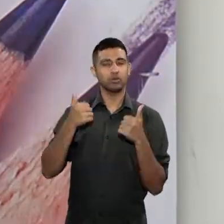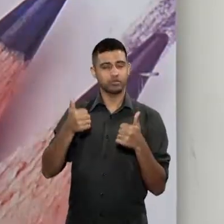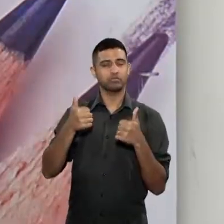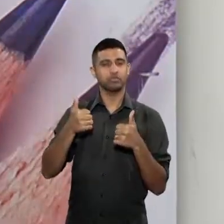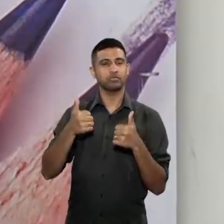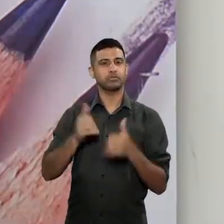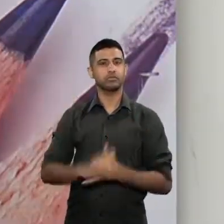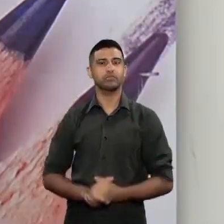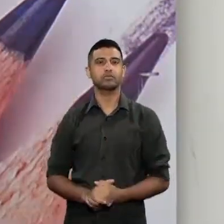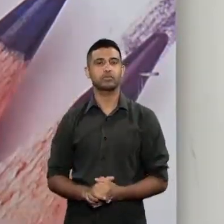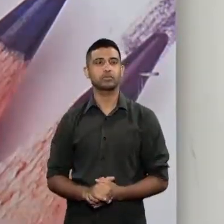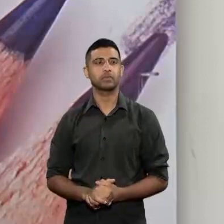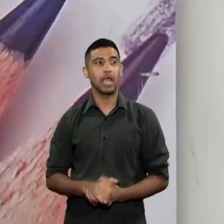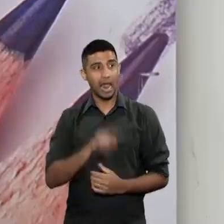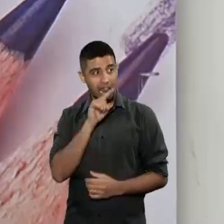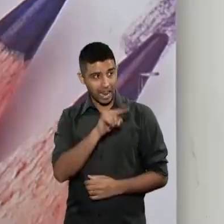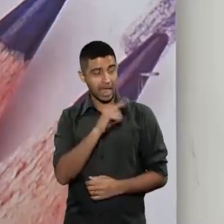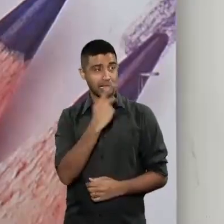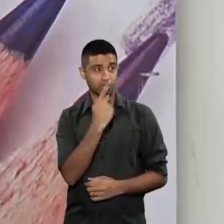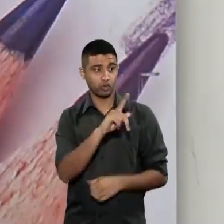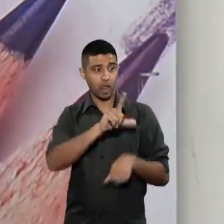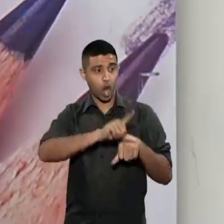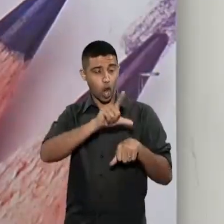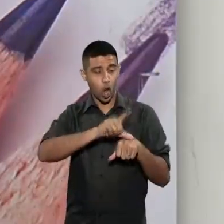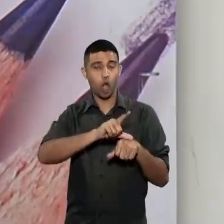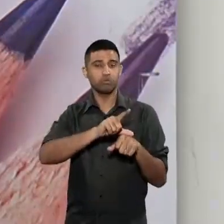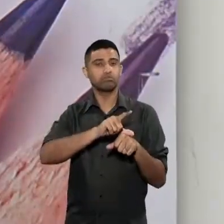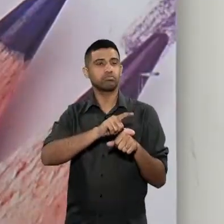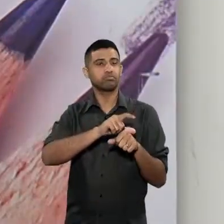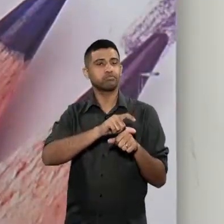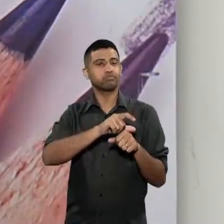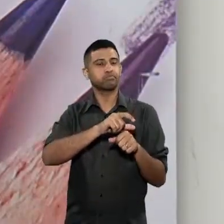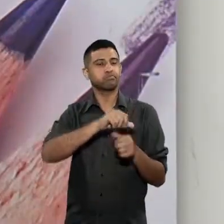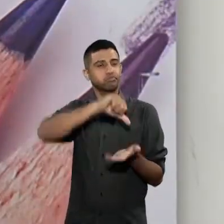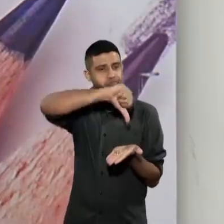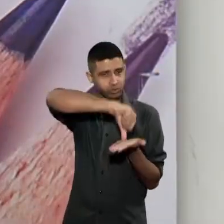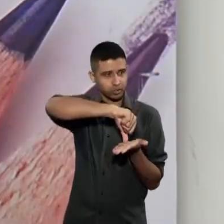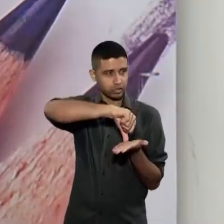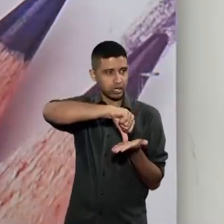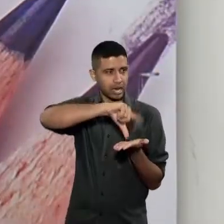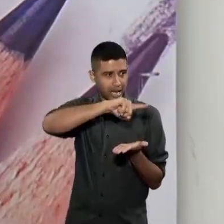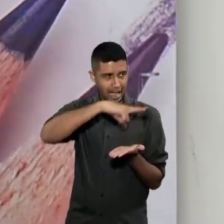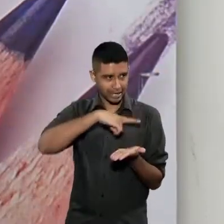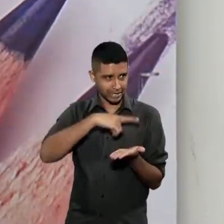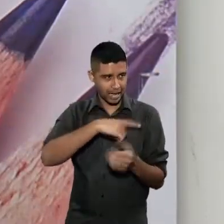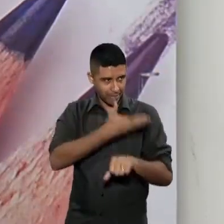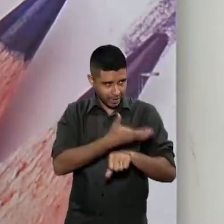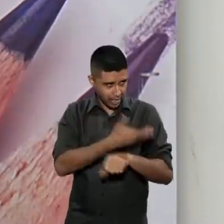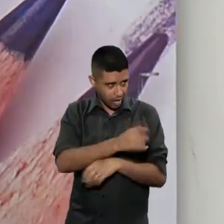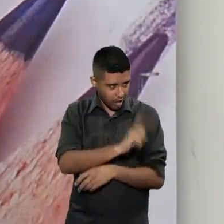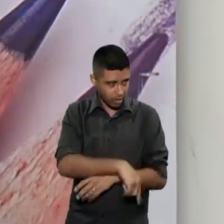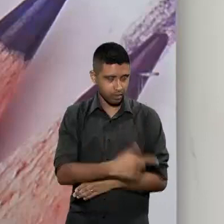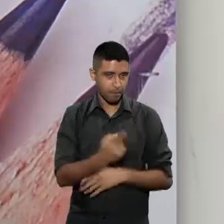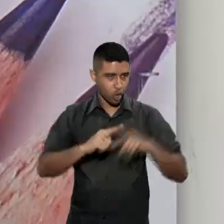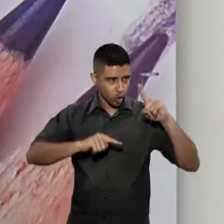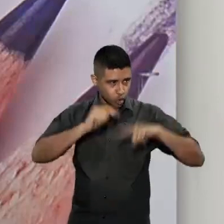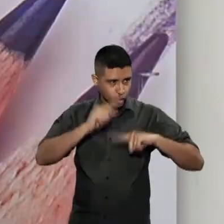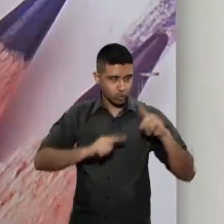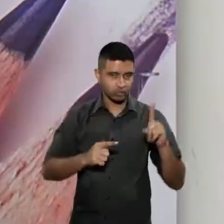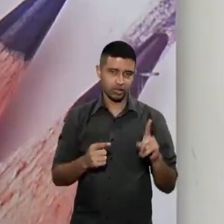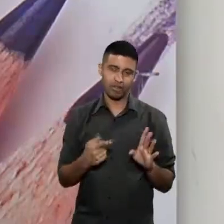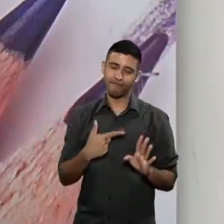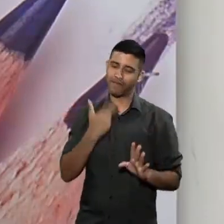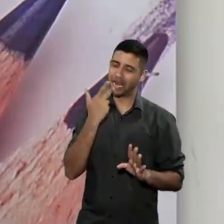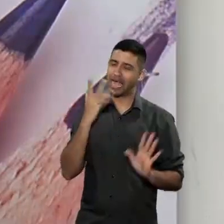é pelo consultório, por meio do consultório, que se adquire esse isso, material. Isso. Então não é uma coisa de